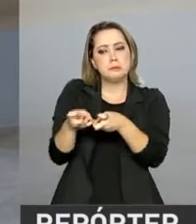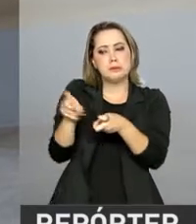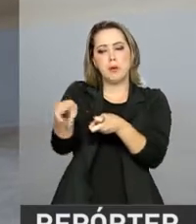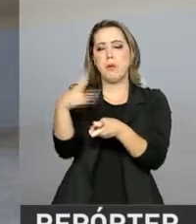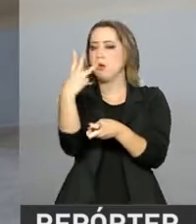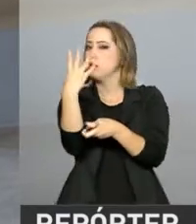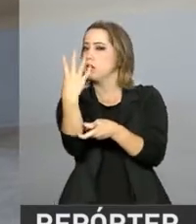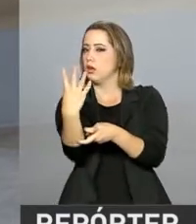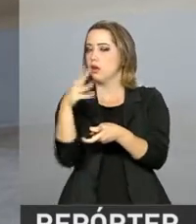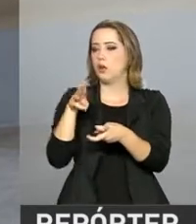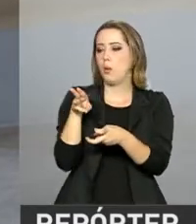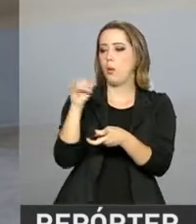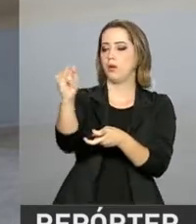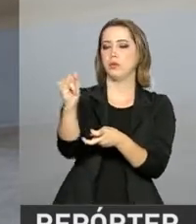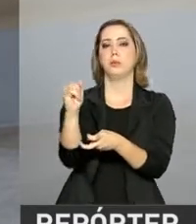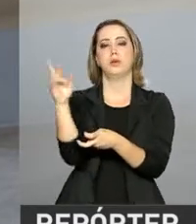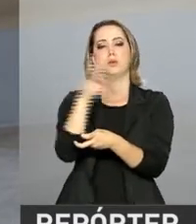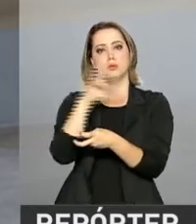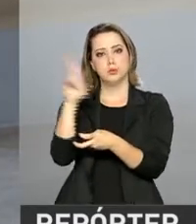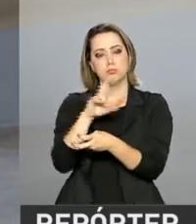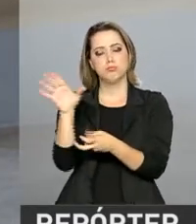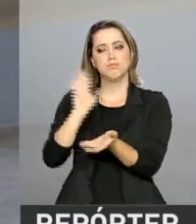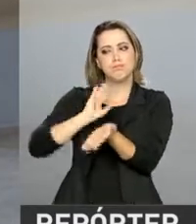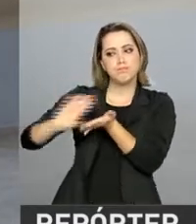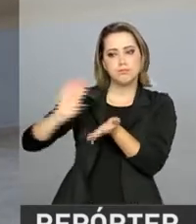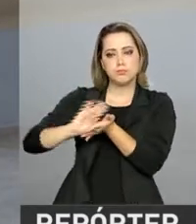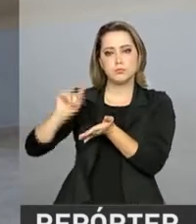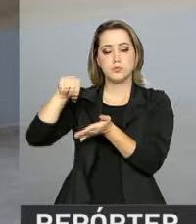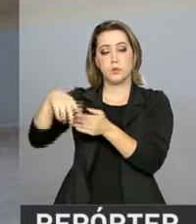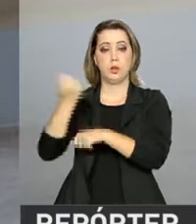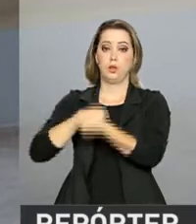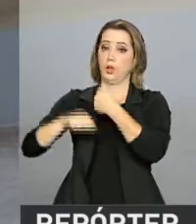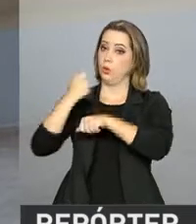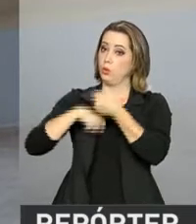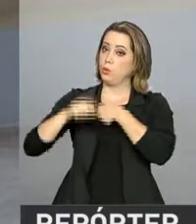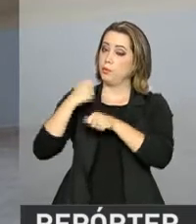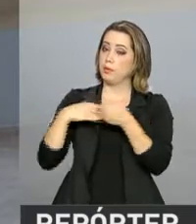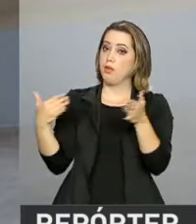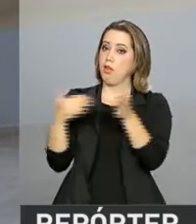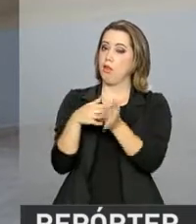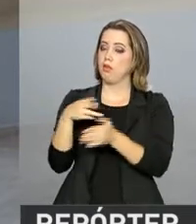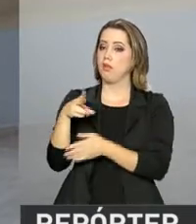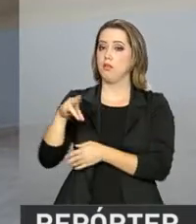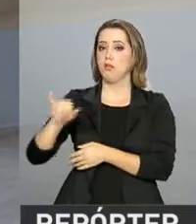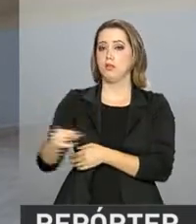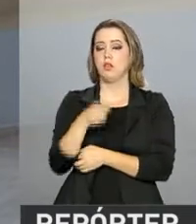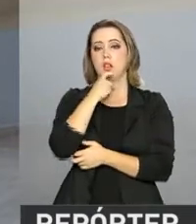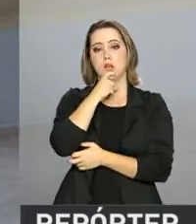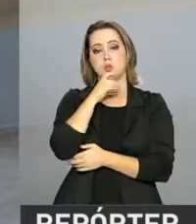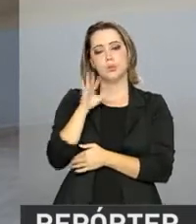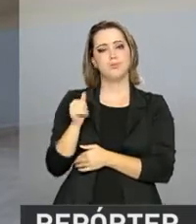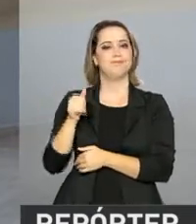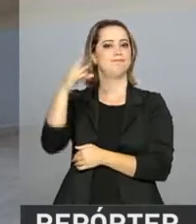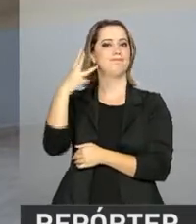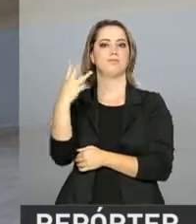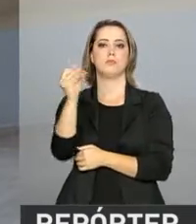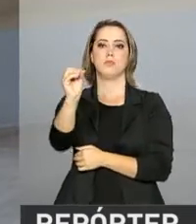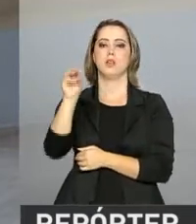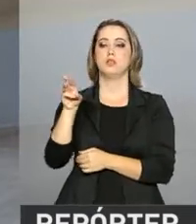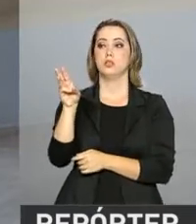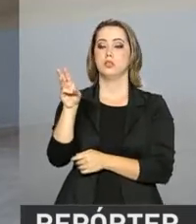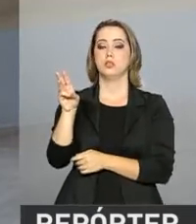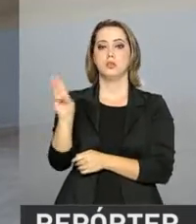34 bilhões de reais vão ser injetados na economia até julho e mais de 30 milhões de brasileiros